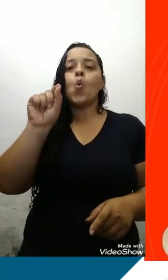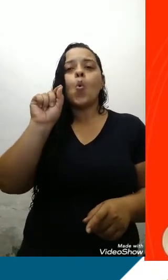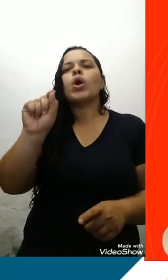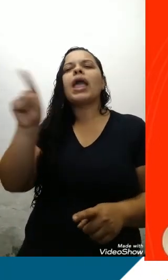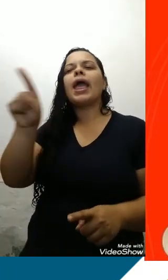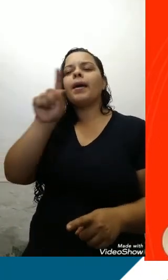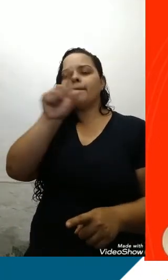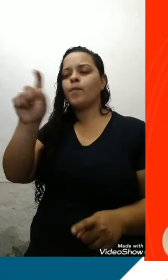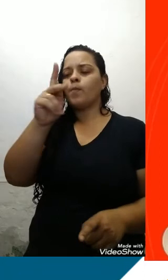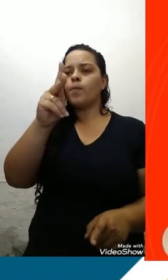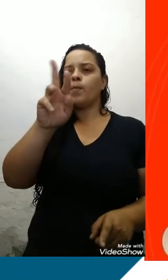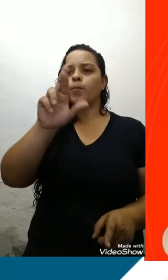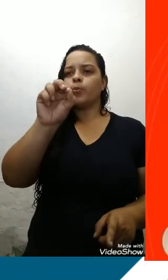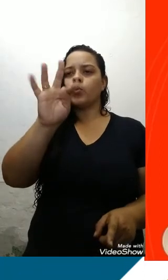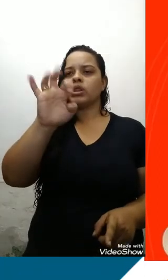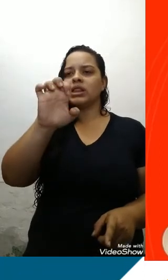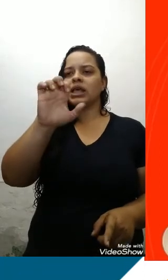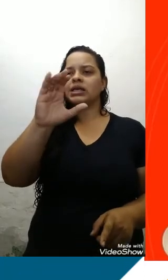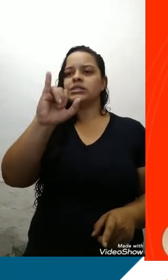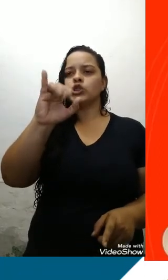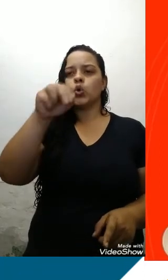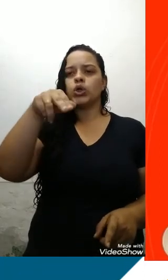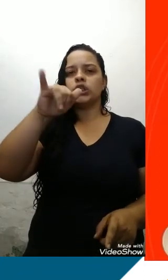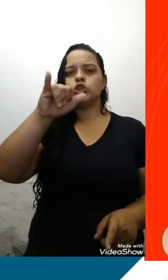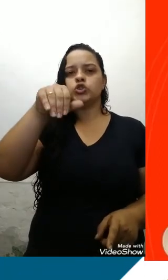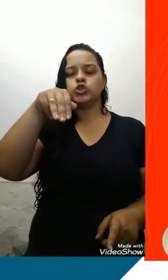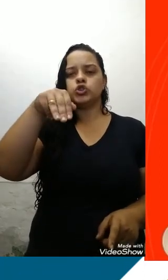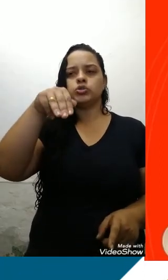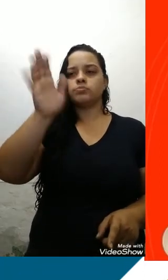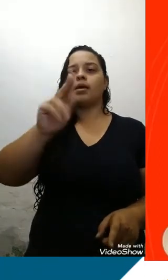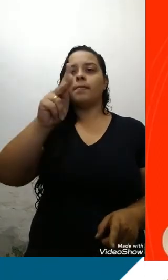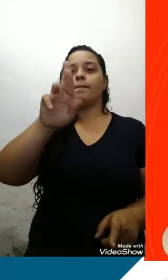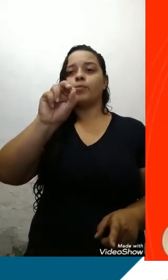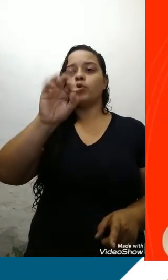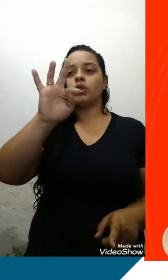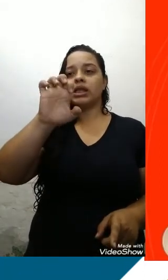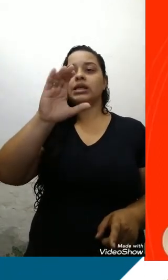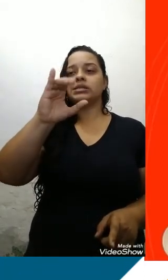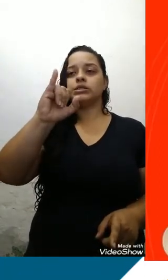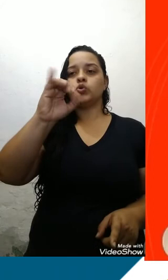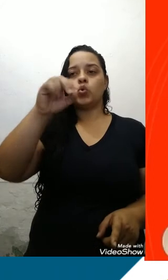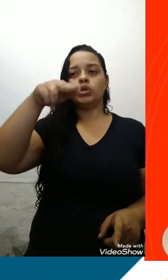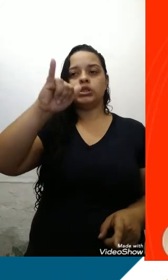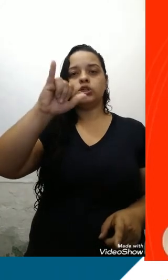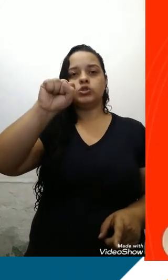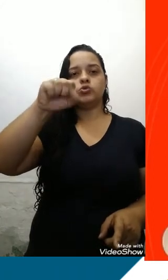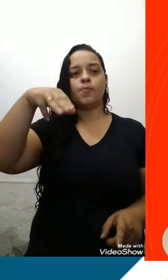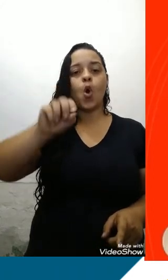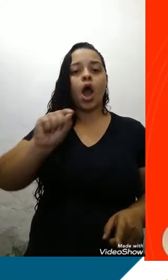protecionismo alfandegário? É a proteção ao mercado, né? Criar taxas que sejam favoráveis